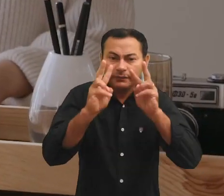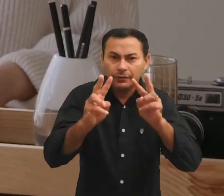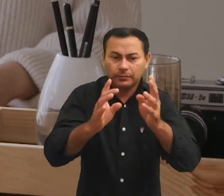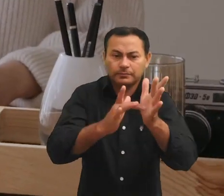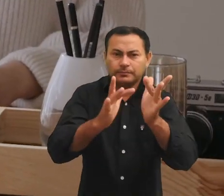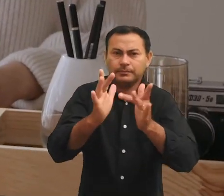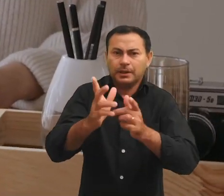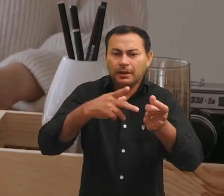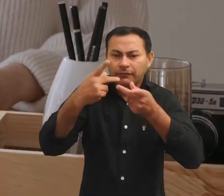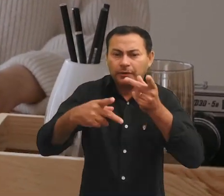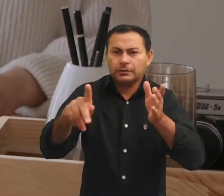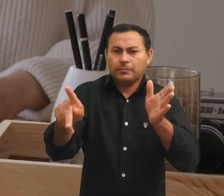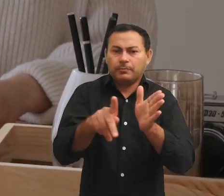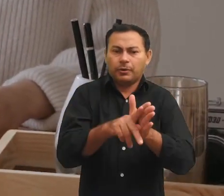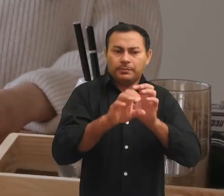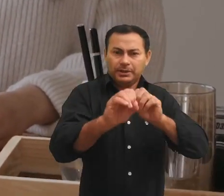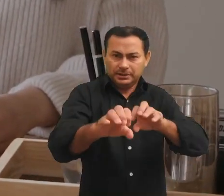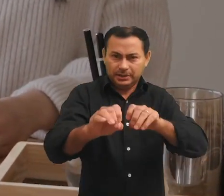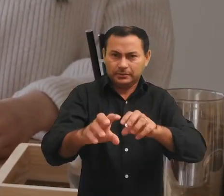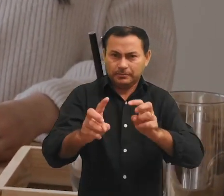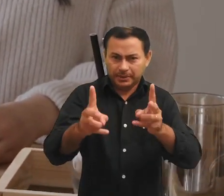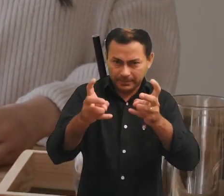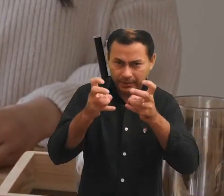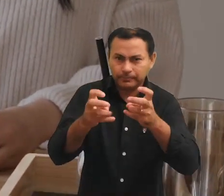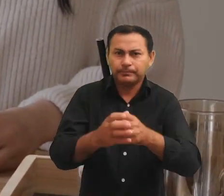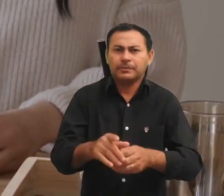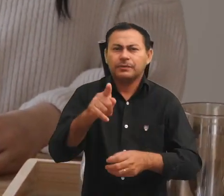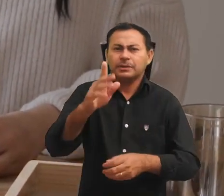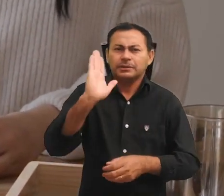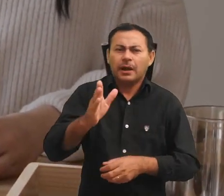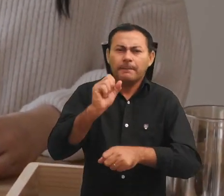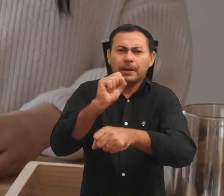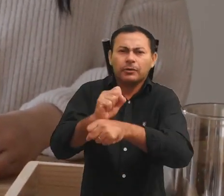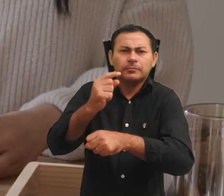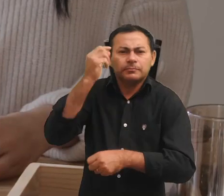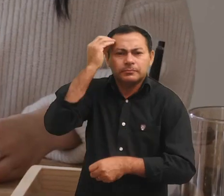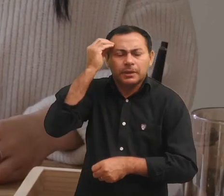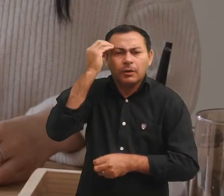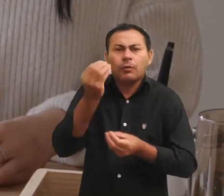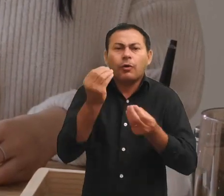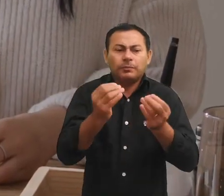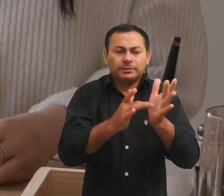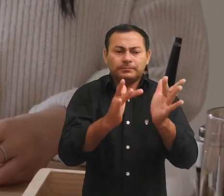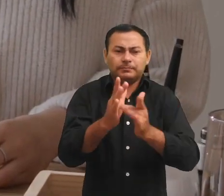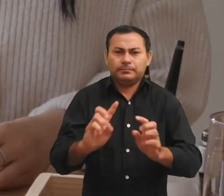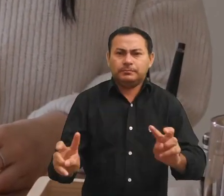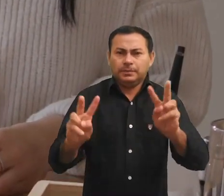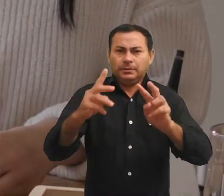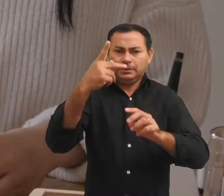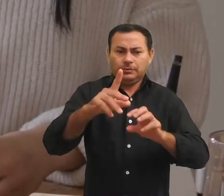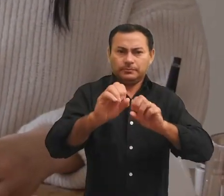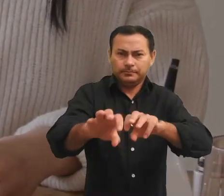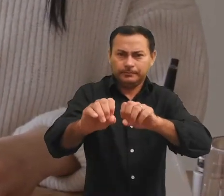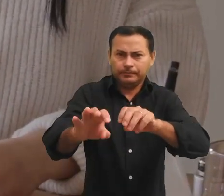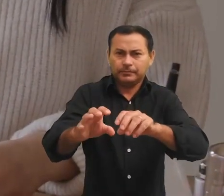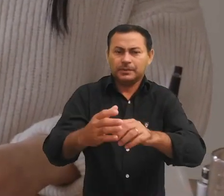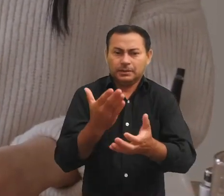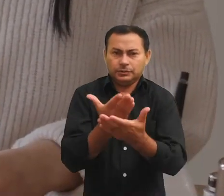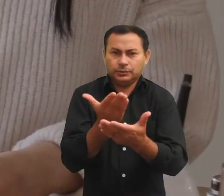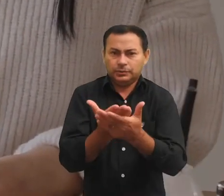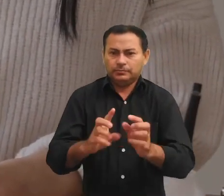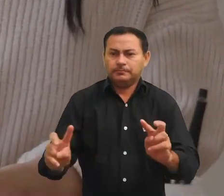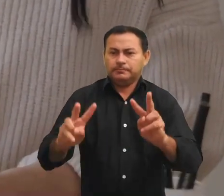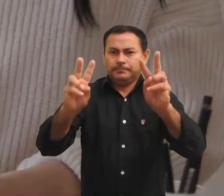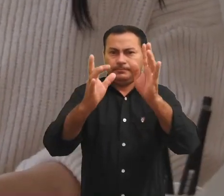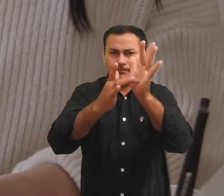Você já reparou no quanto Jesus falou sobre o seu próprio ensino? Você já parou para pensar como ele valorizou o seu